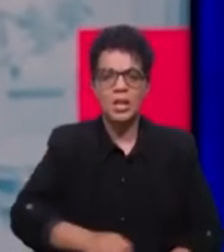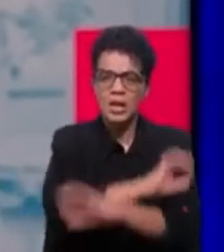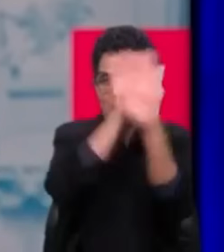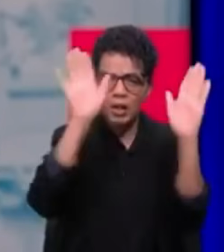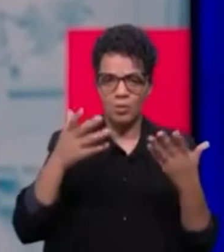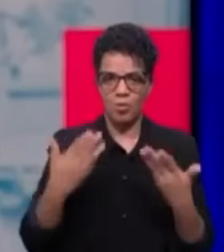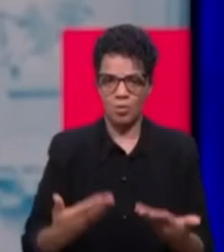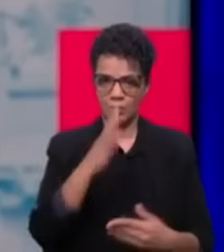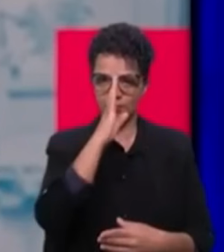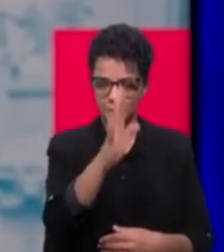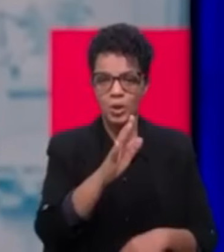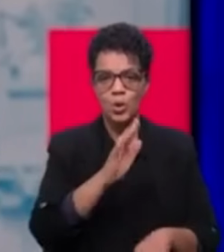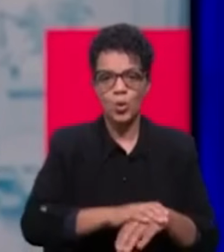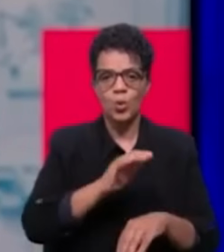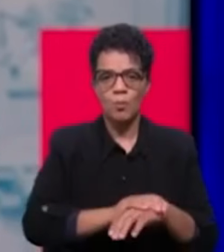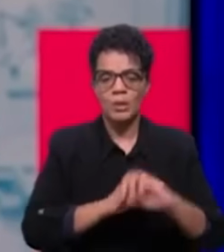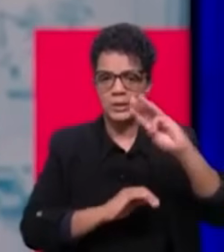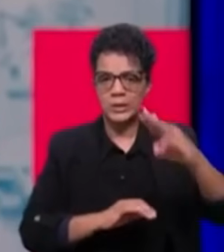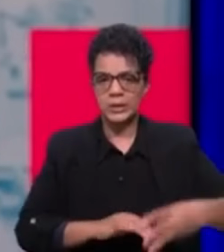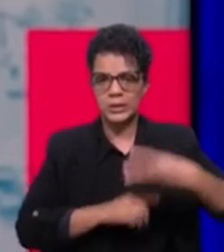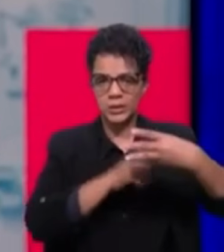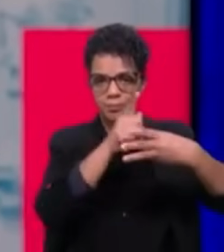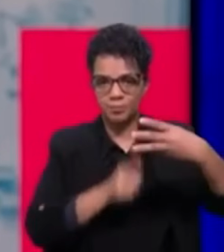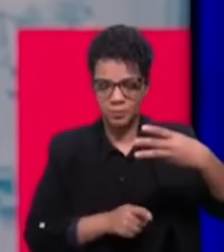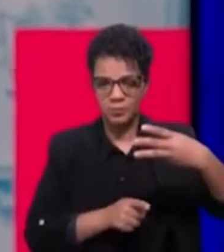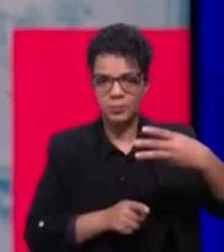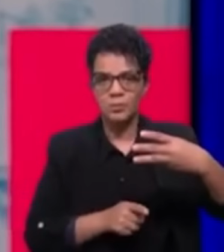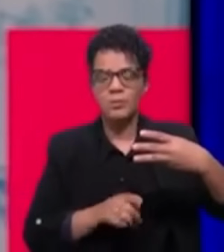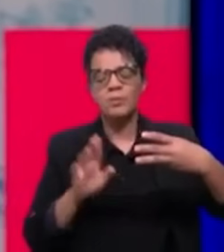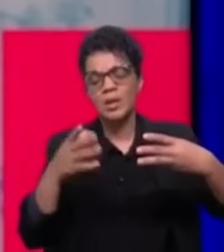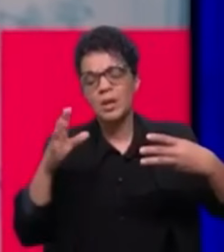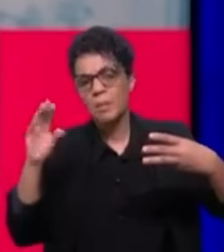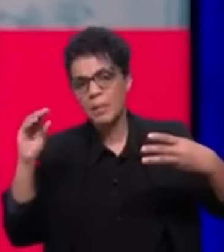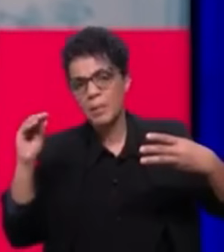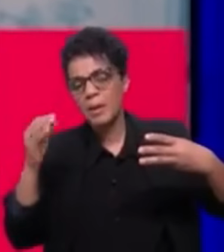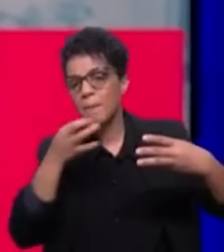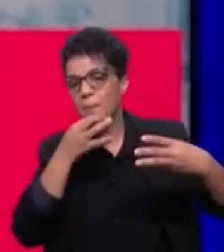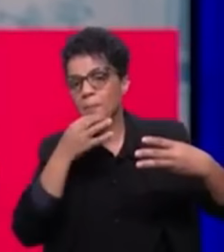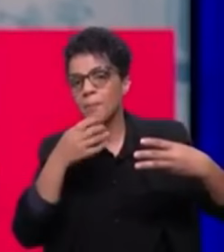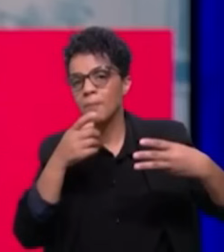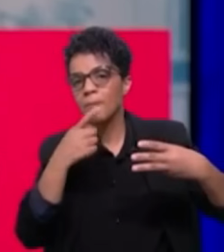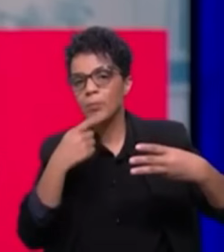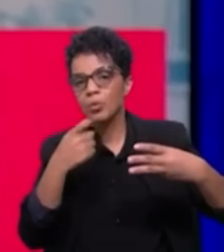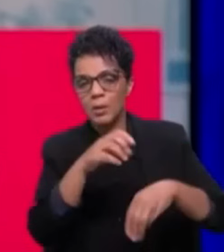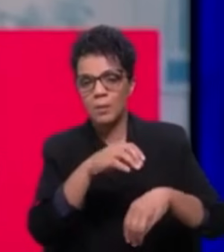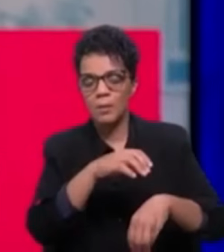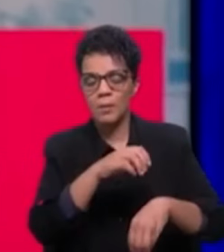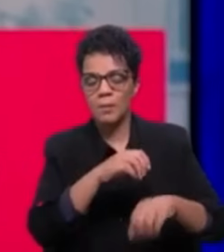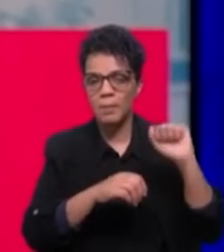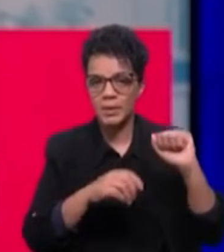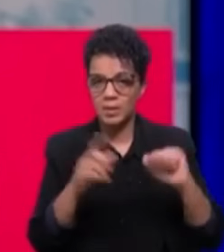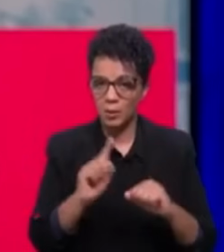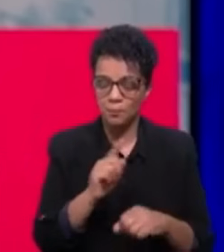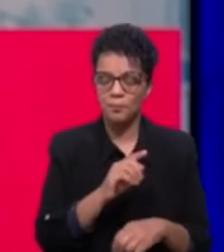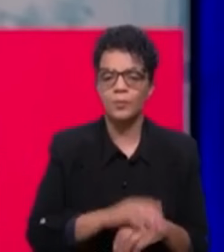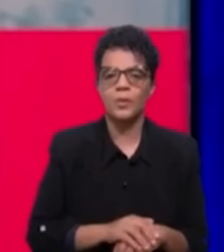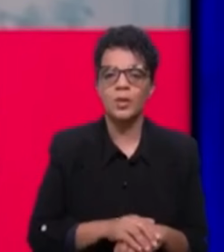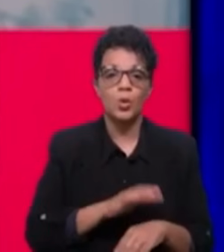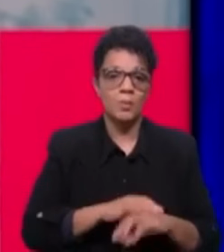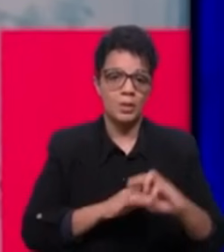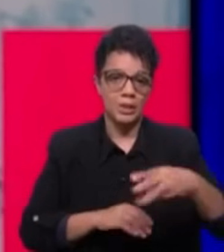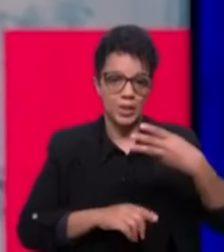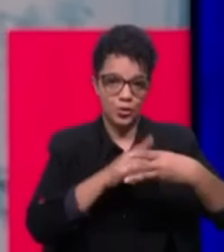claro por três razões fundamentalmente em primeiroo lugar mas é que as coisas estão relacionadas em primeiro lugar